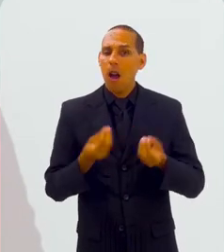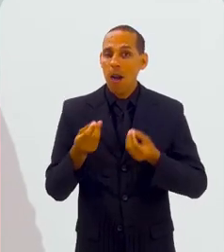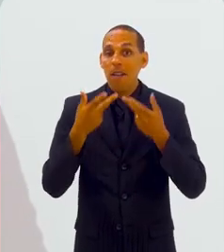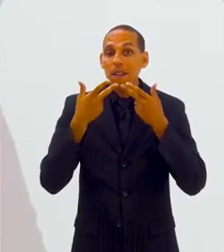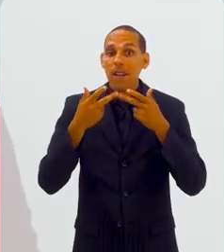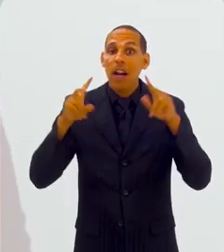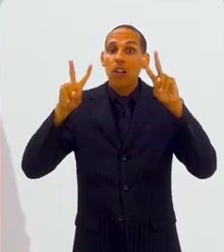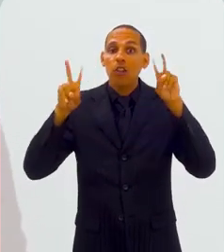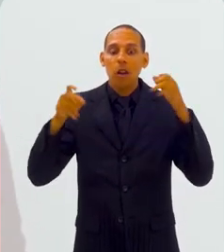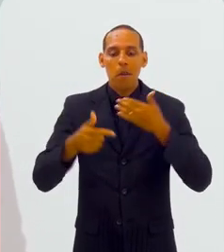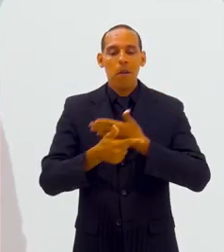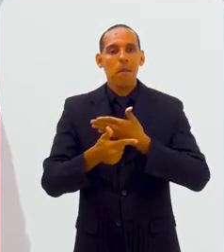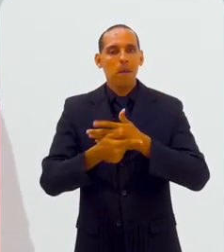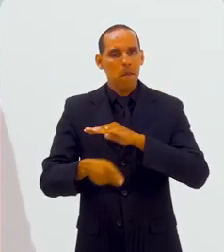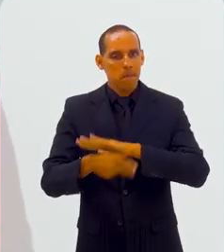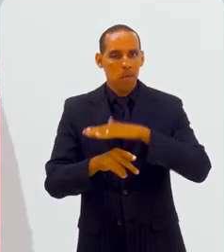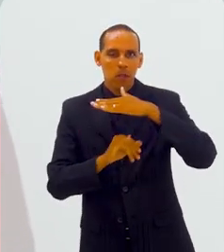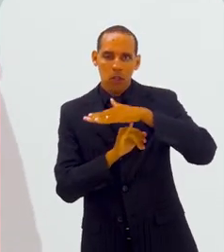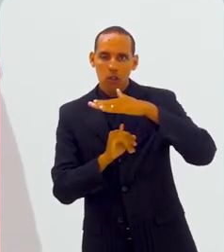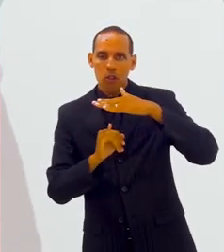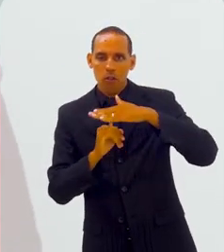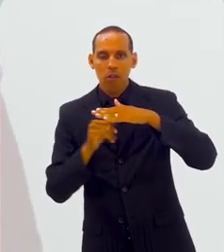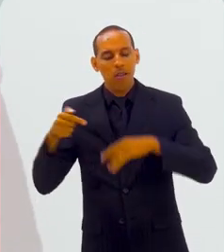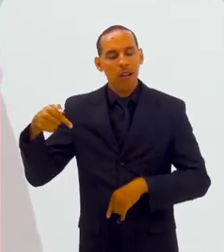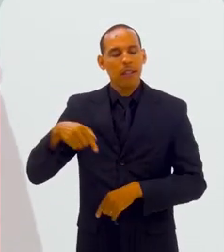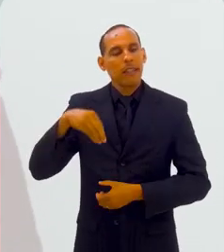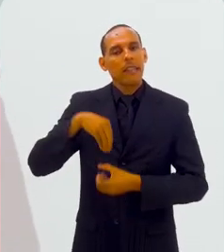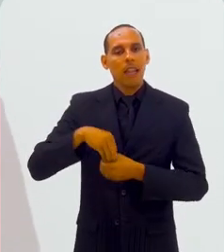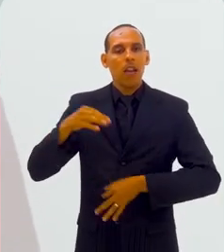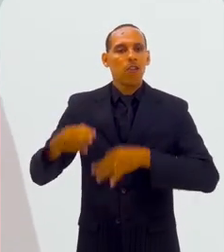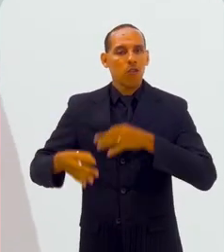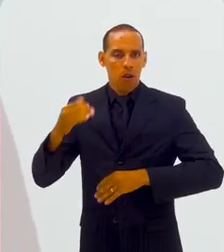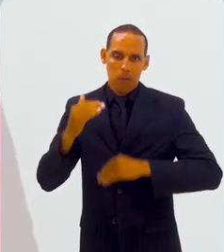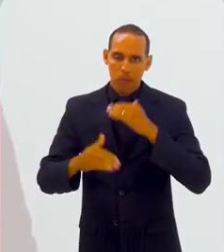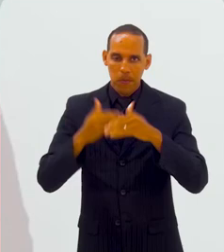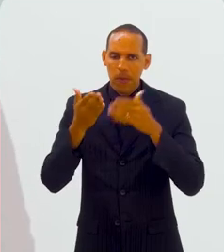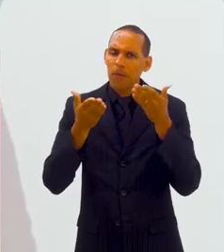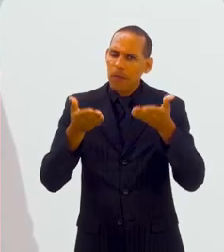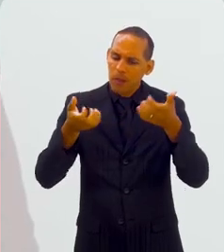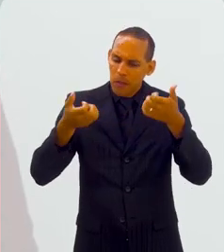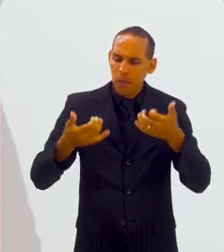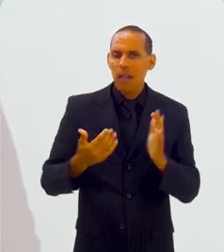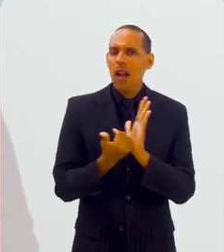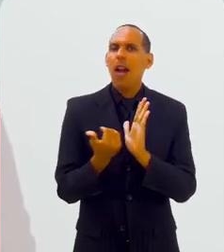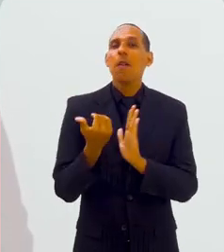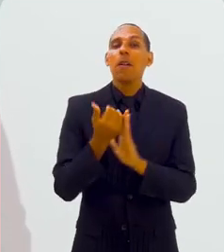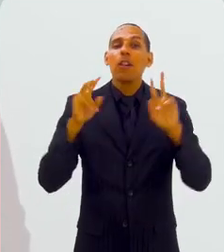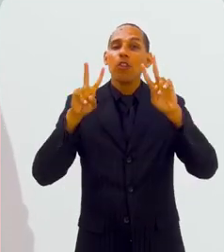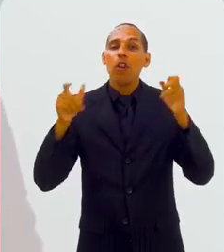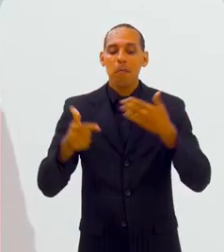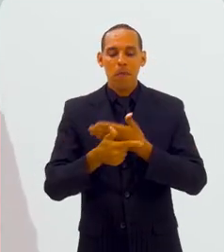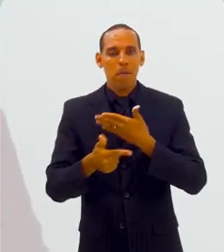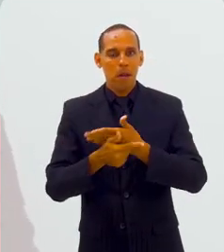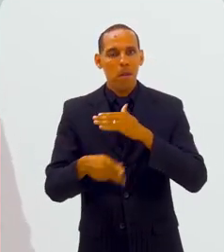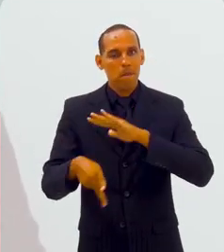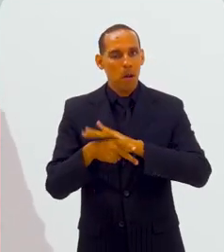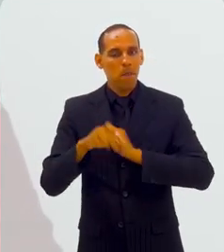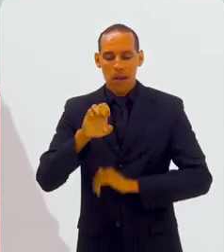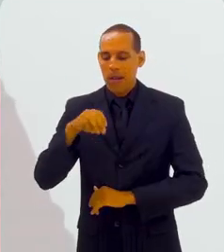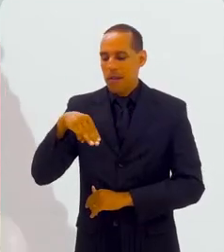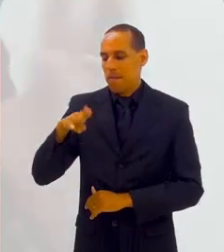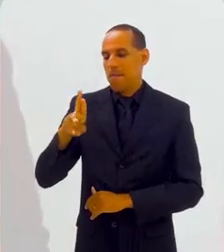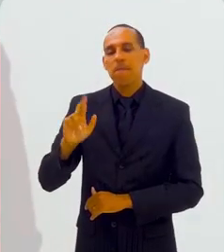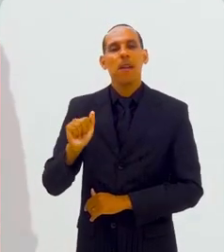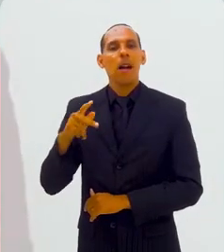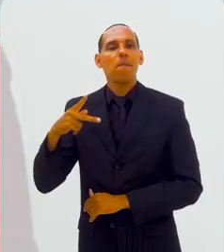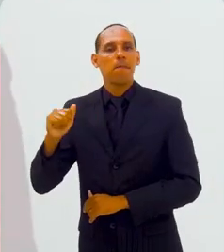futuro falando sobre o papel das instituições que têm assento aqui no Fórum de Desenvolvimento. A senhora pode contar um pouquinho sobre o papel e o trabalho da Embrapa